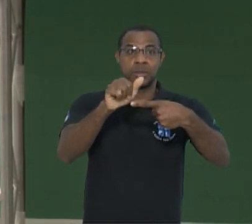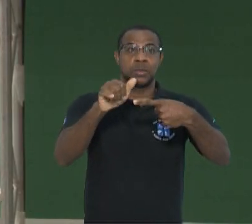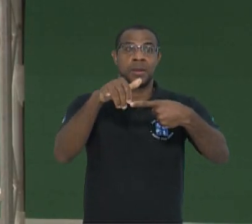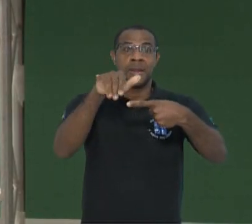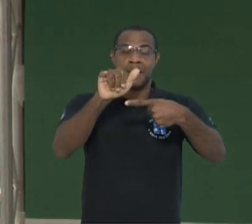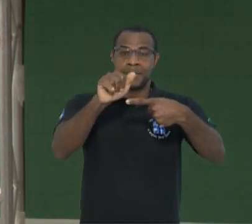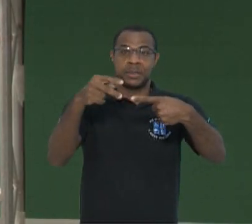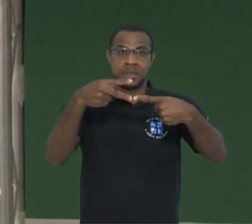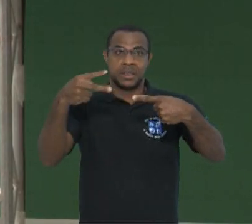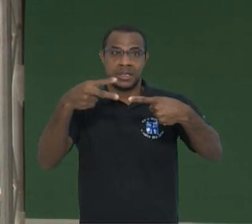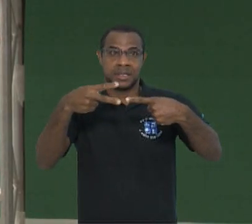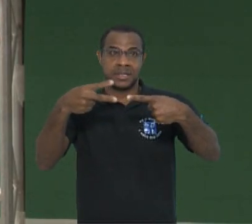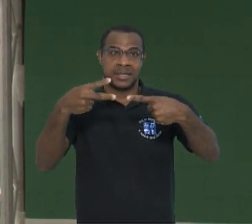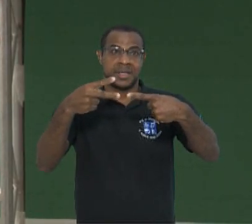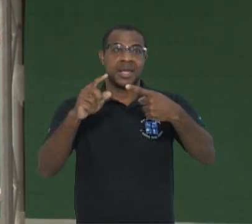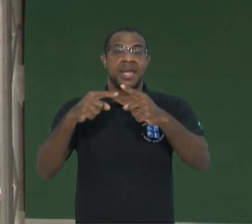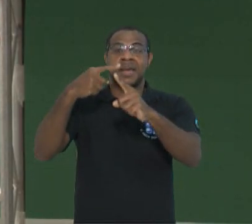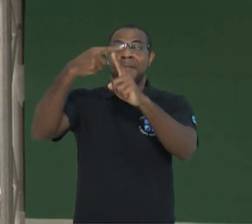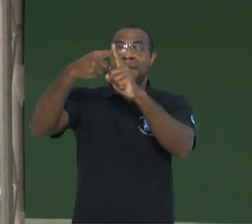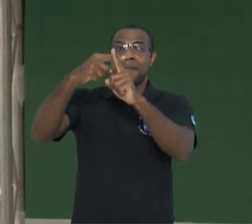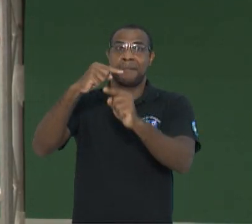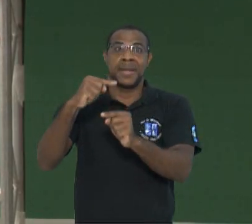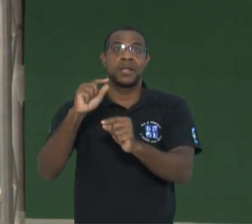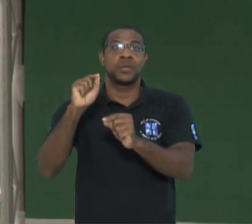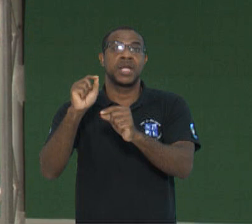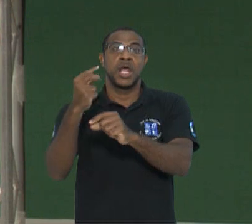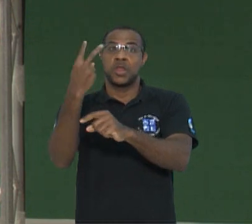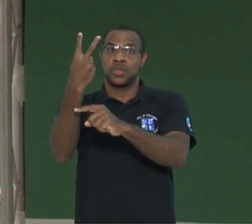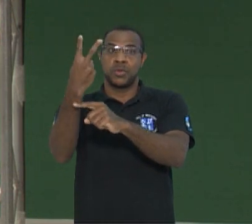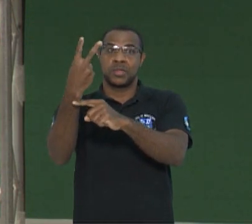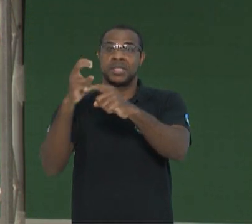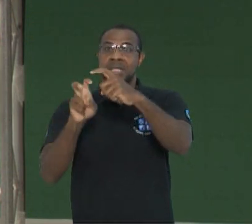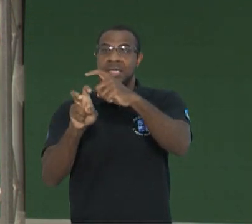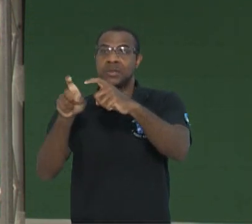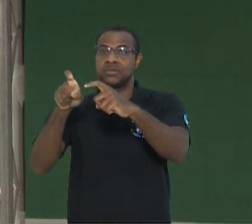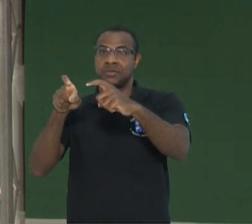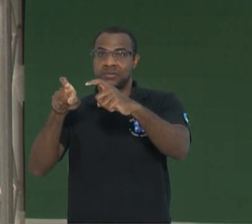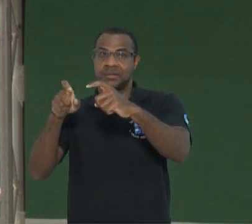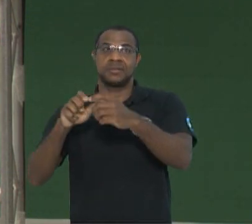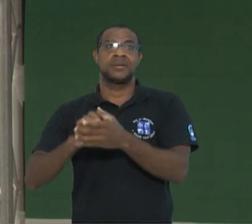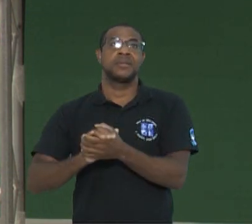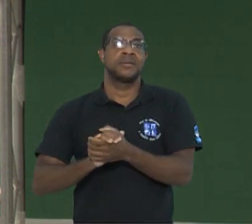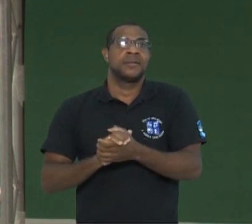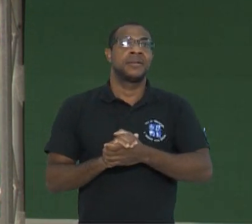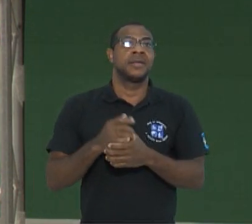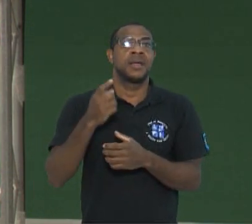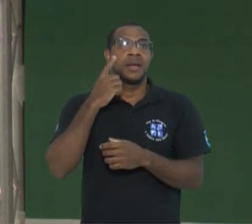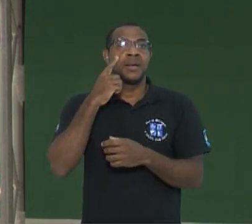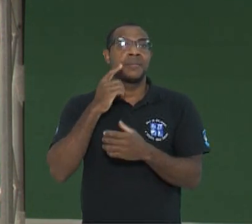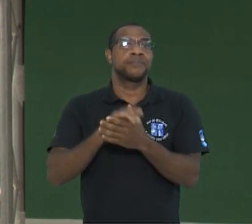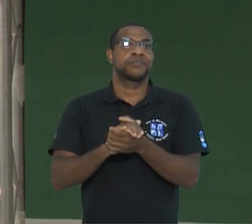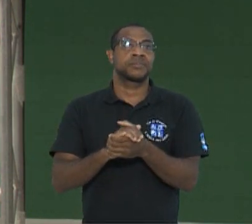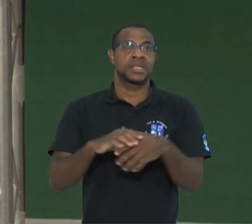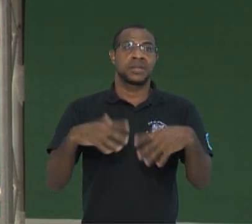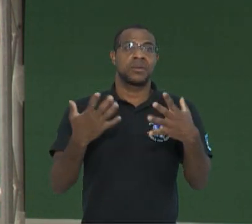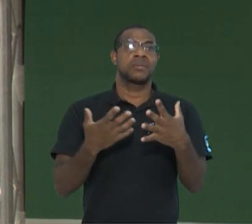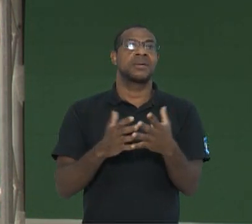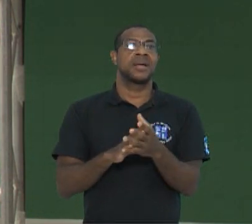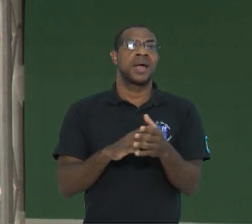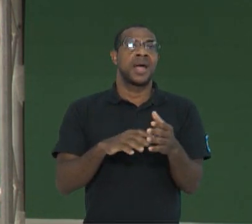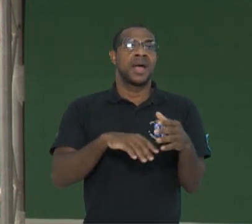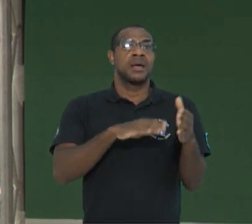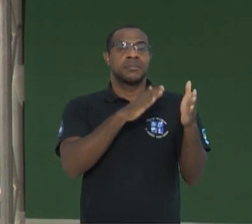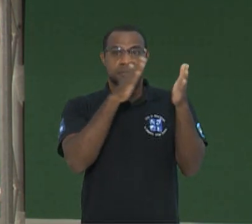mais 2/5 de x. A segunda delas, y igual a menos 2/5 de x. Lembrando que a